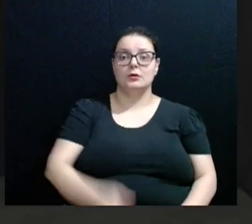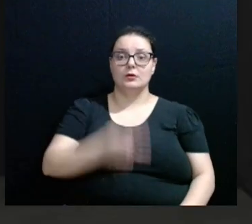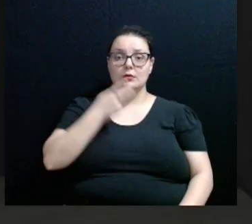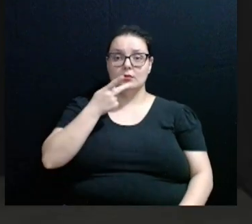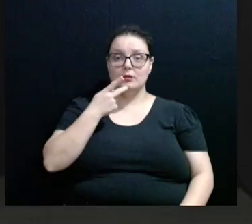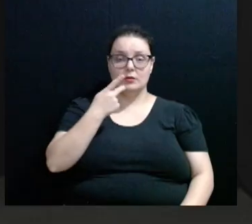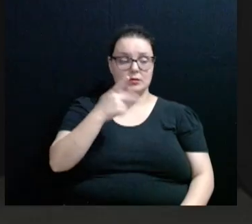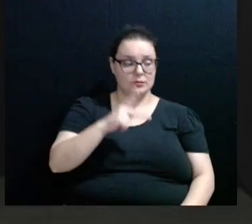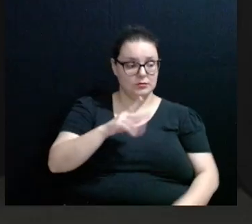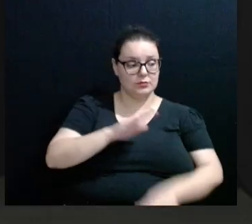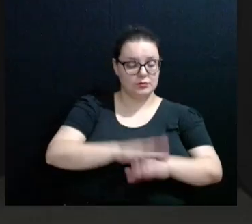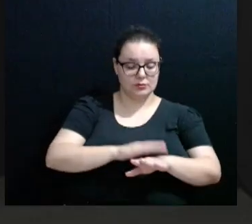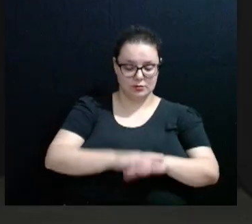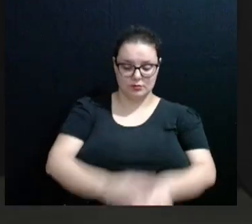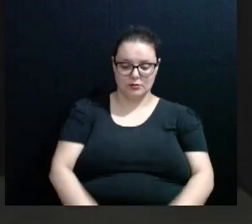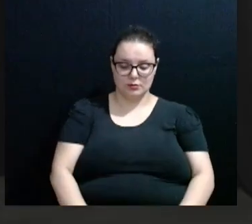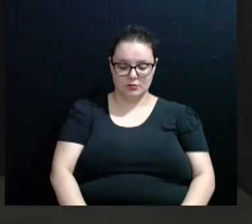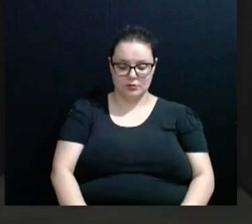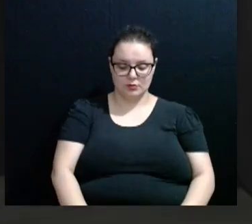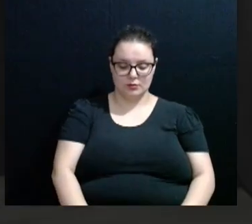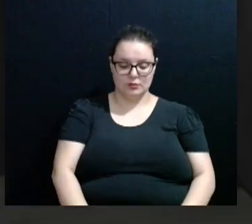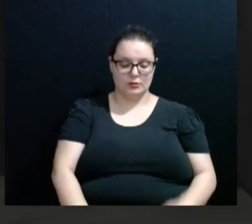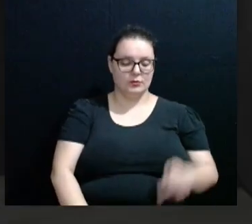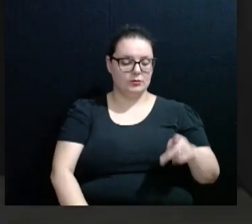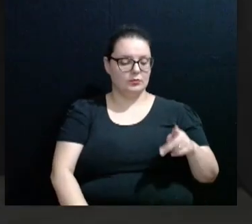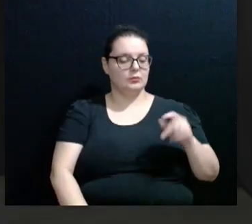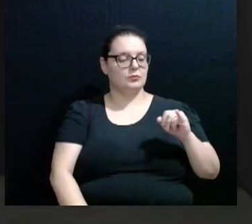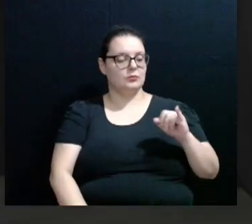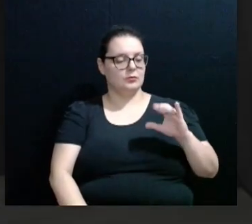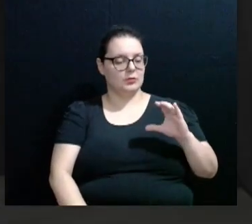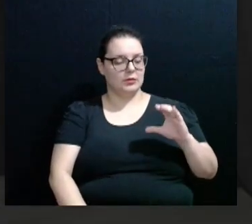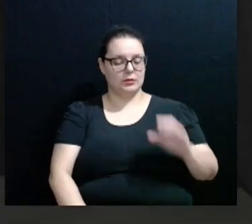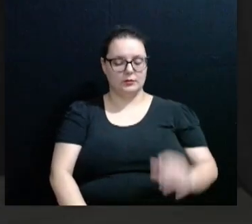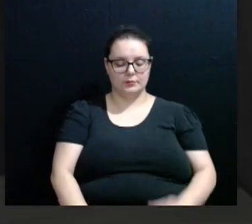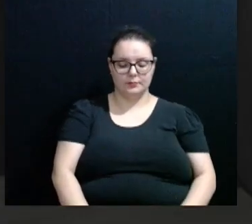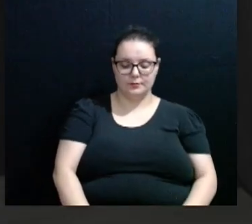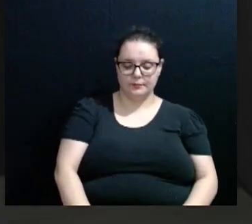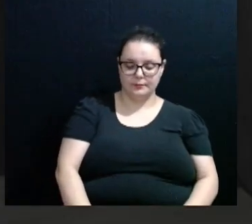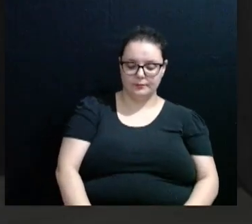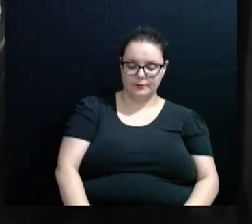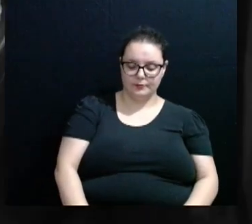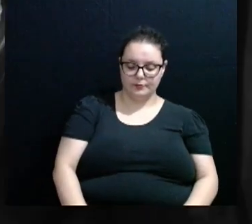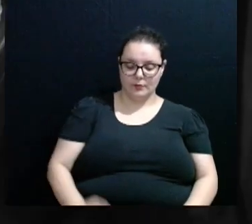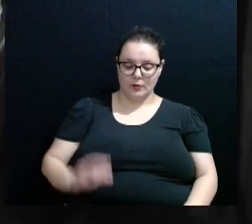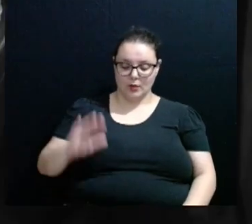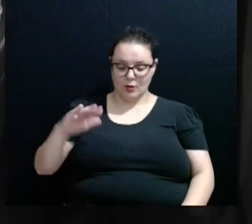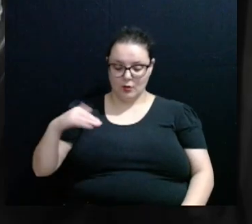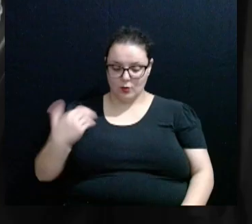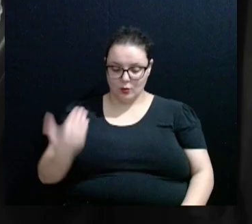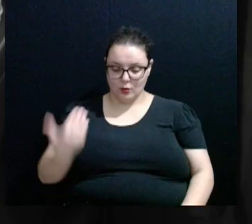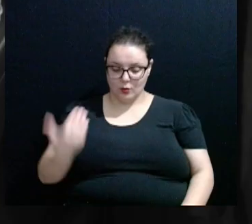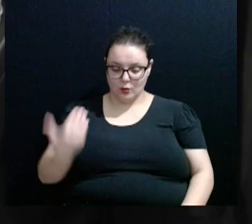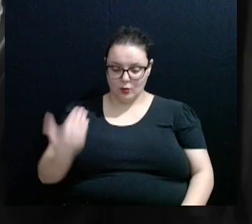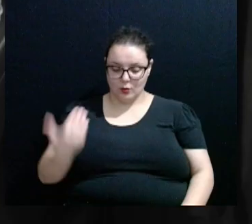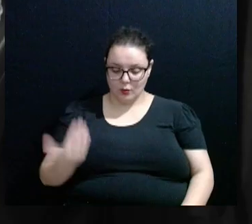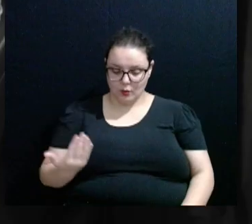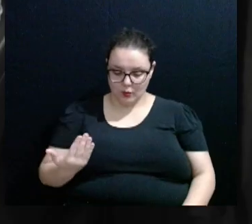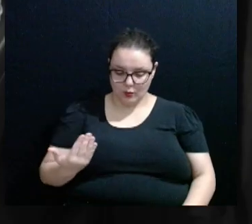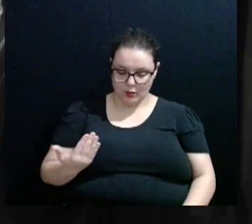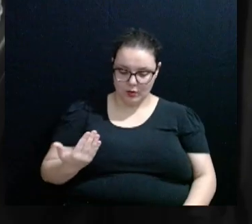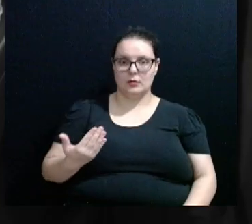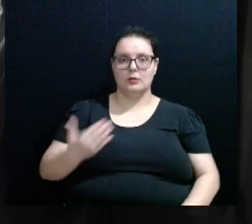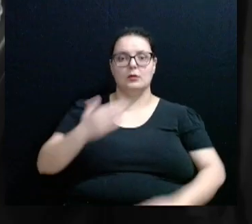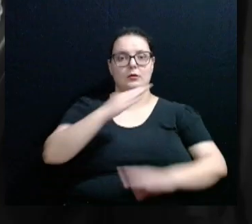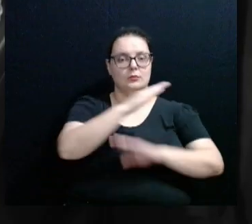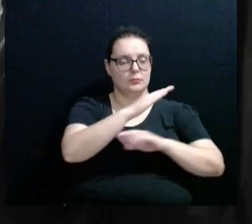sua atuação no PIC. A partir daquele momento que você, então, sai da Câmara, digamos